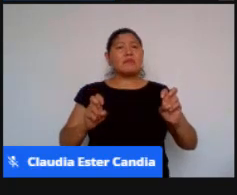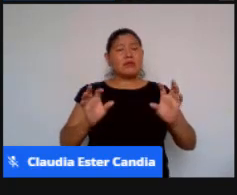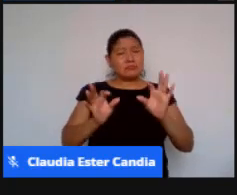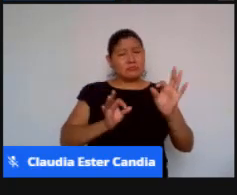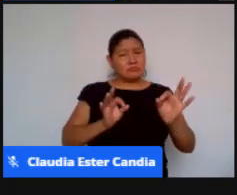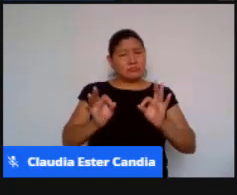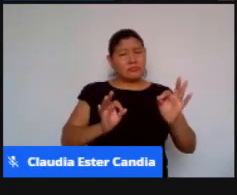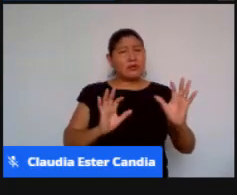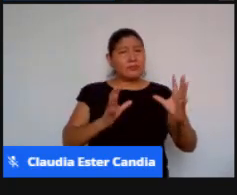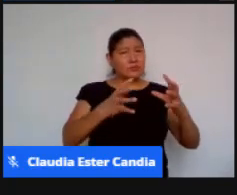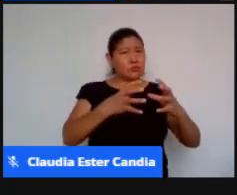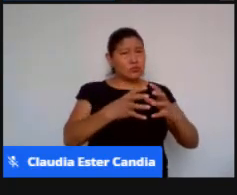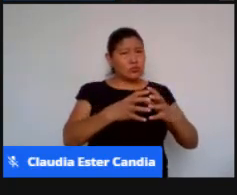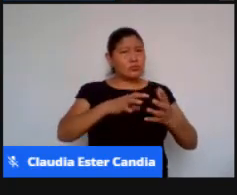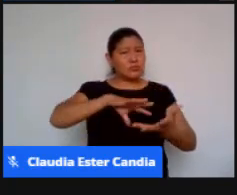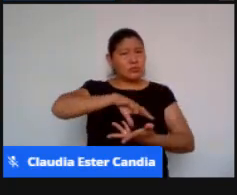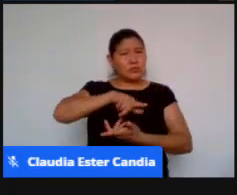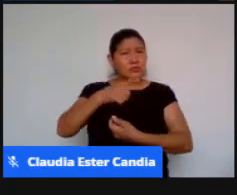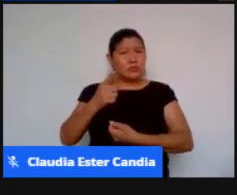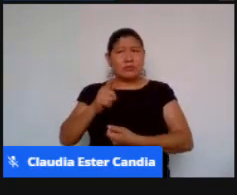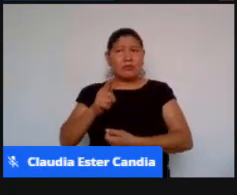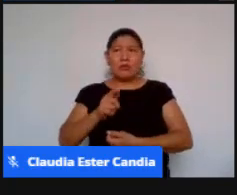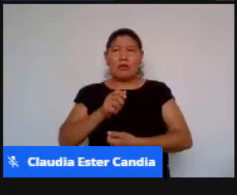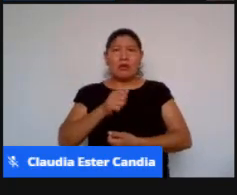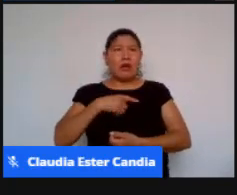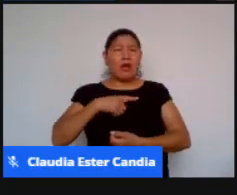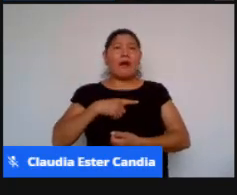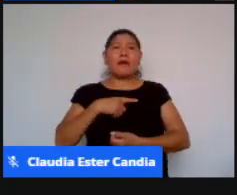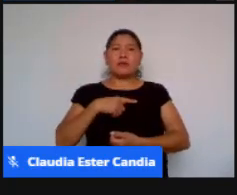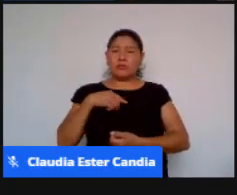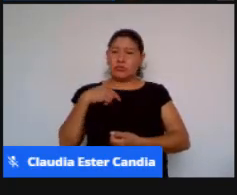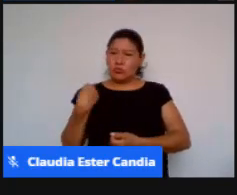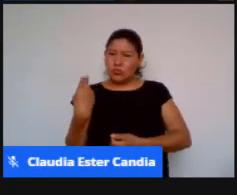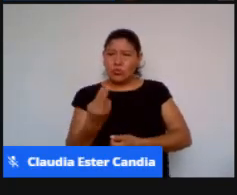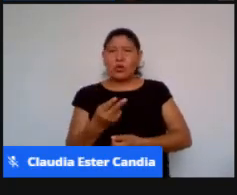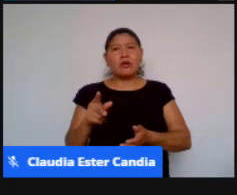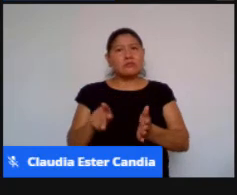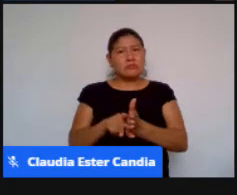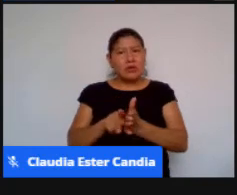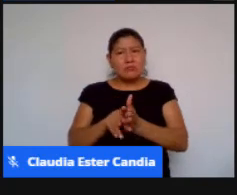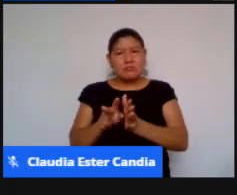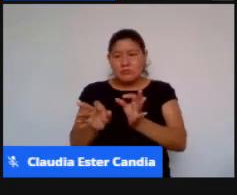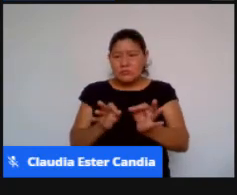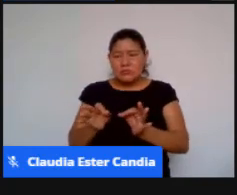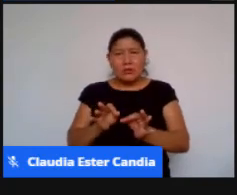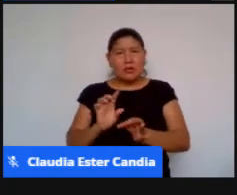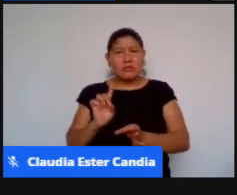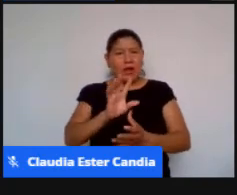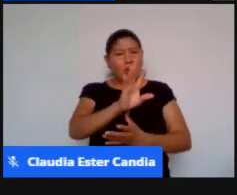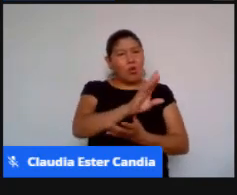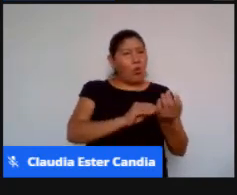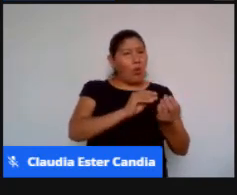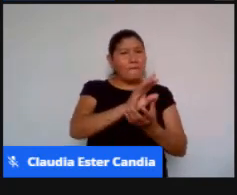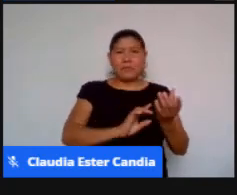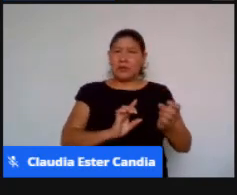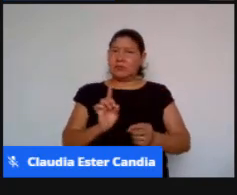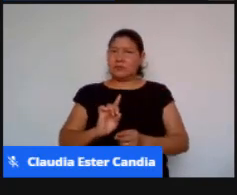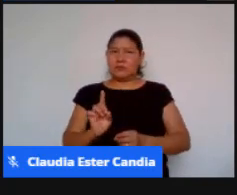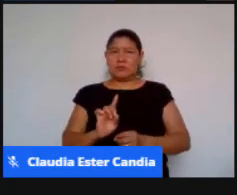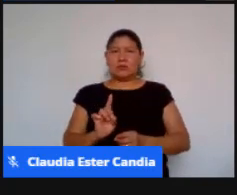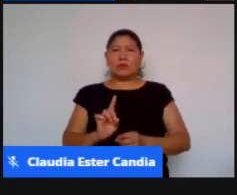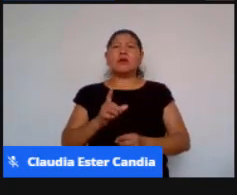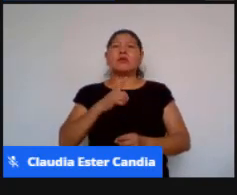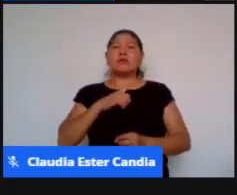são inéditas, elas não foram copiadas, né, de nenhum outro canto. Essas atividades, elas vão